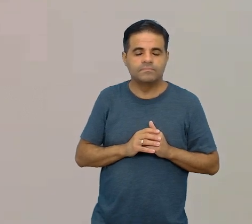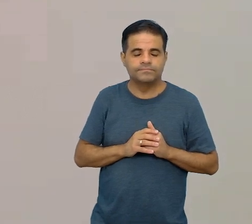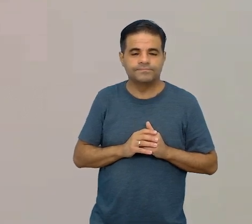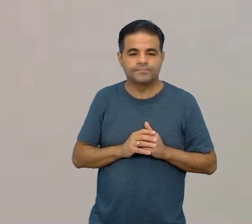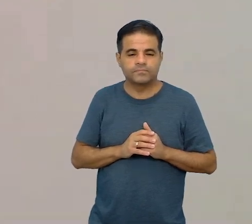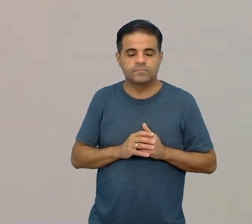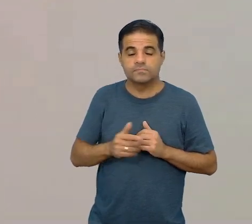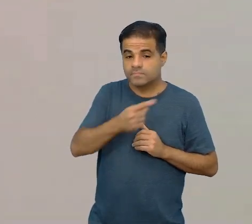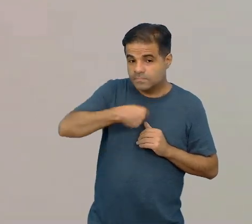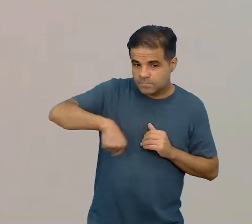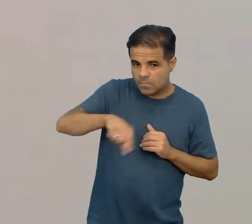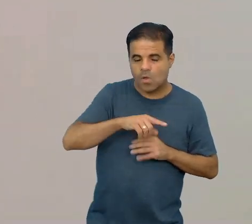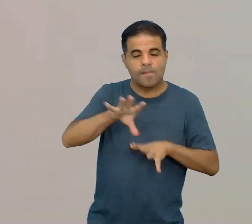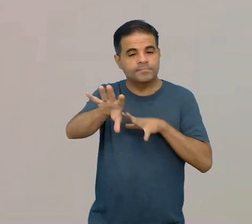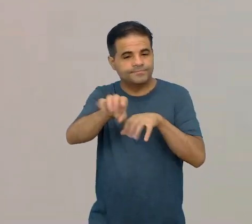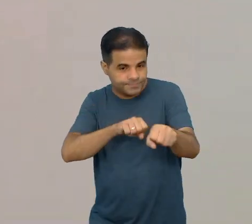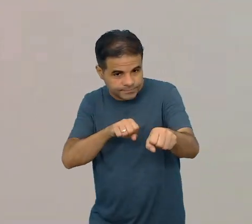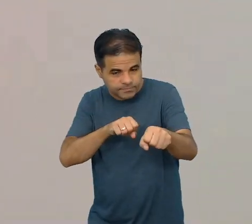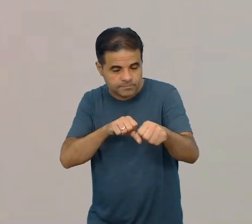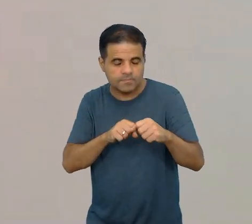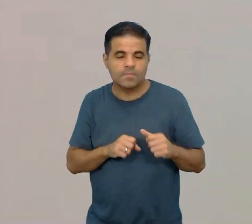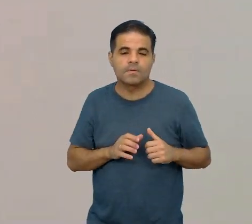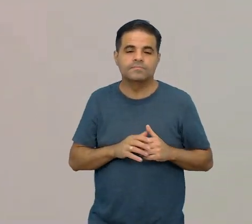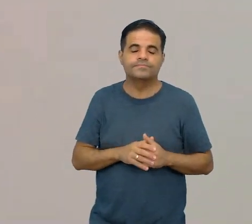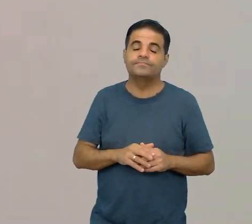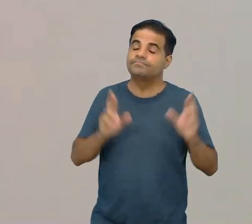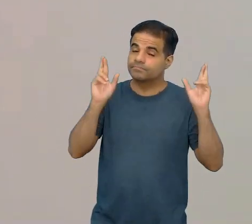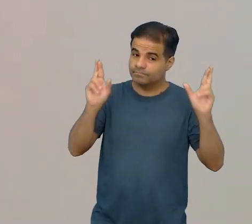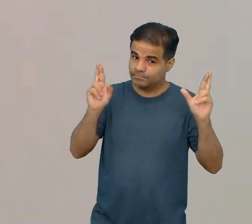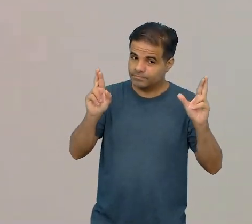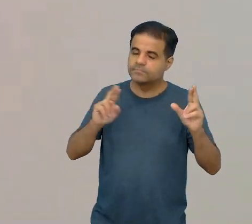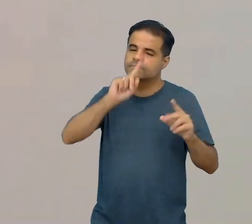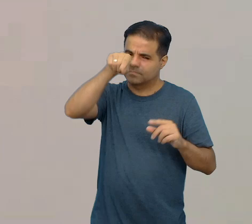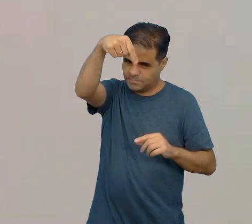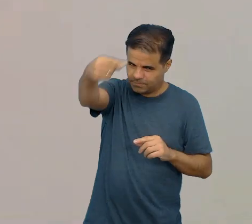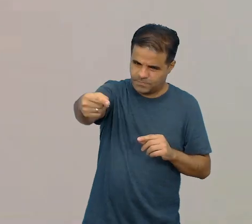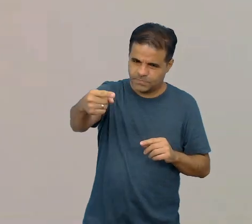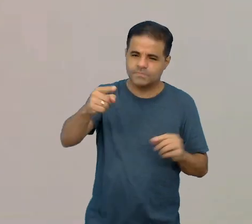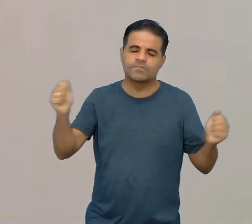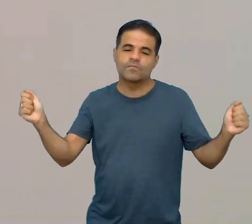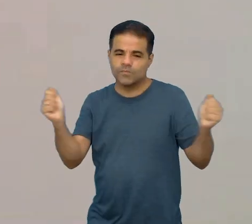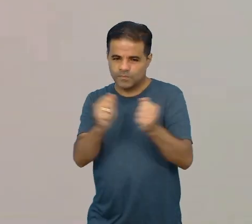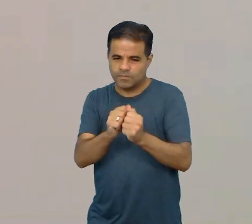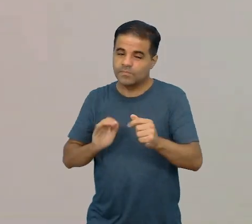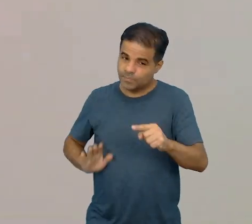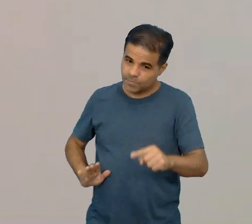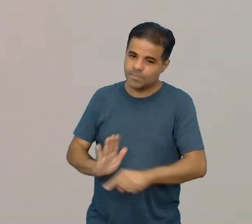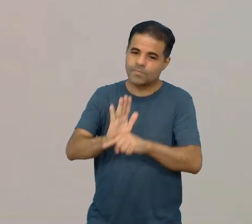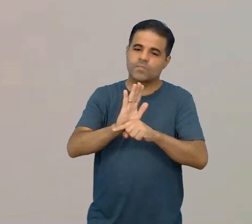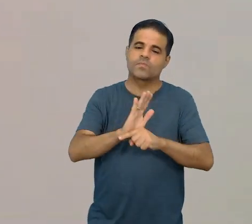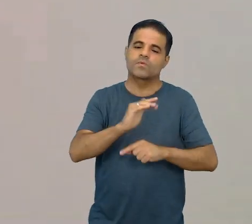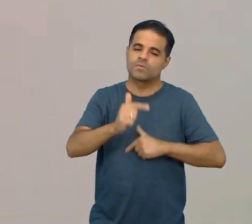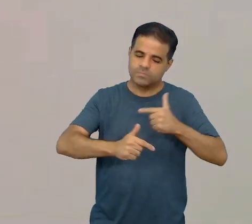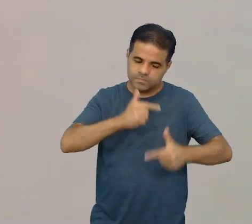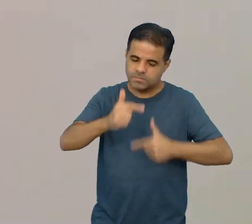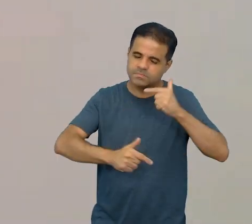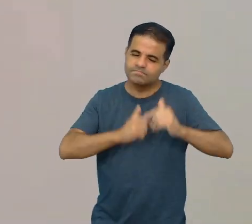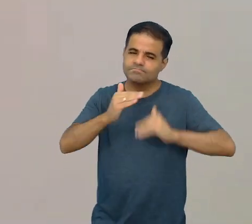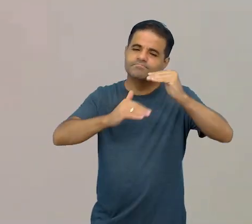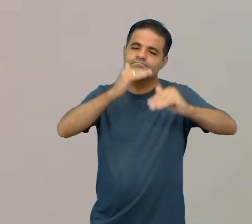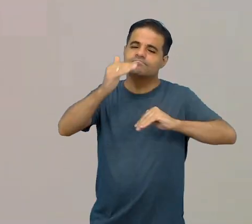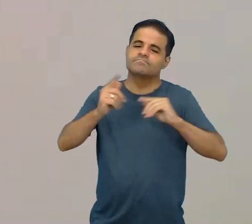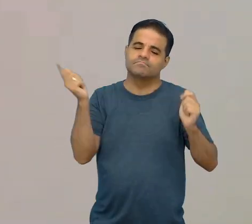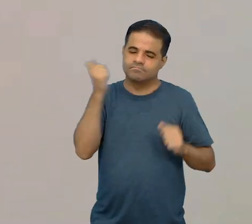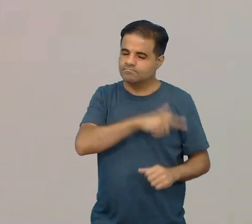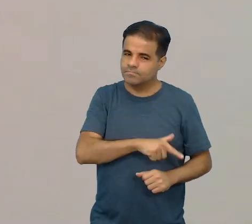nos momentos nossos de formação, tá? Eu espero que a gente esteja contribuindo para o trabalho de vocês,